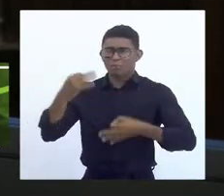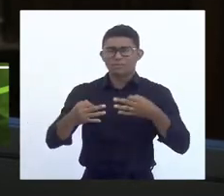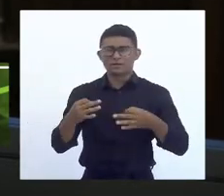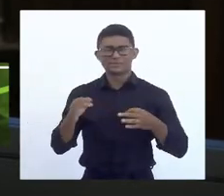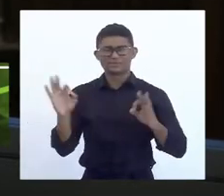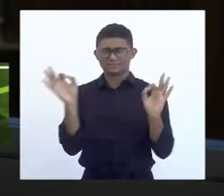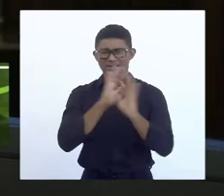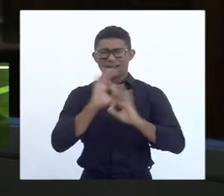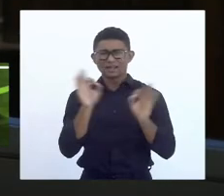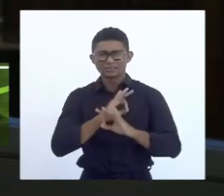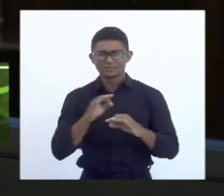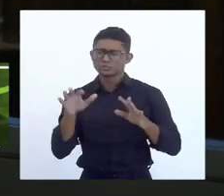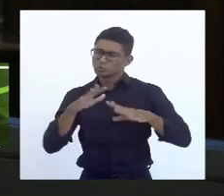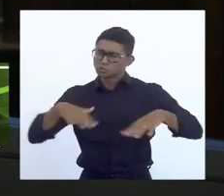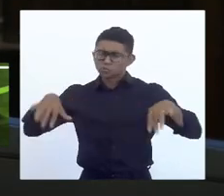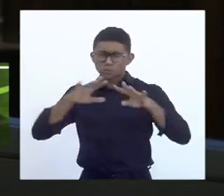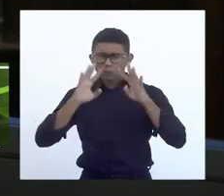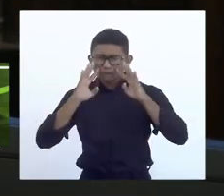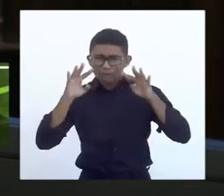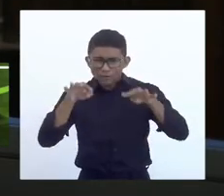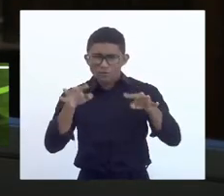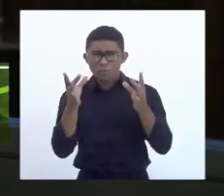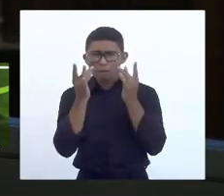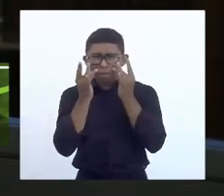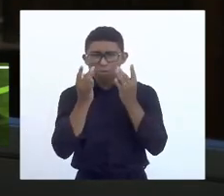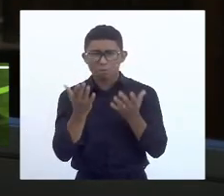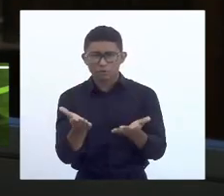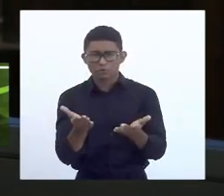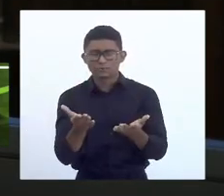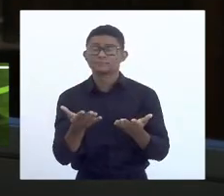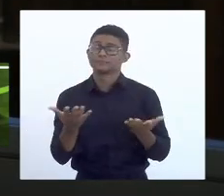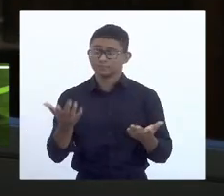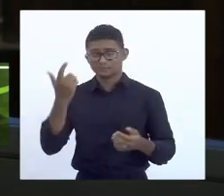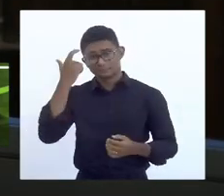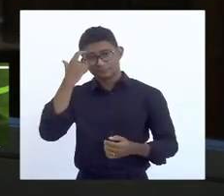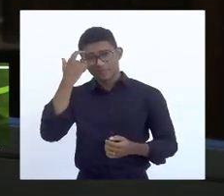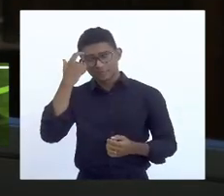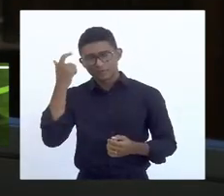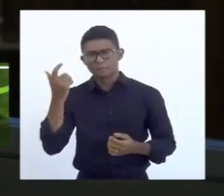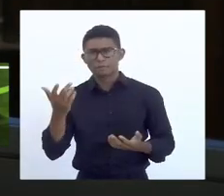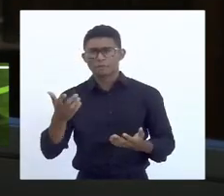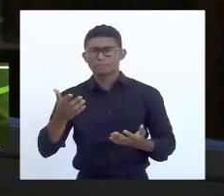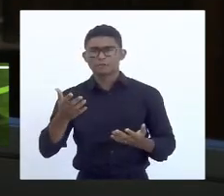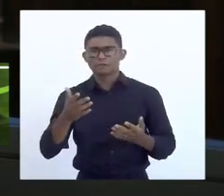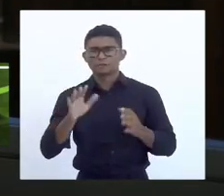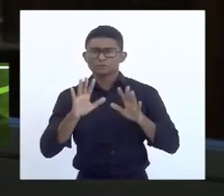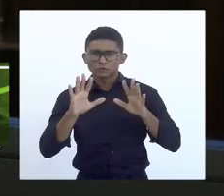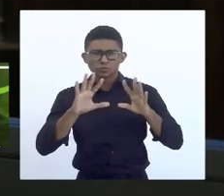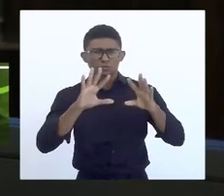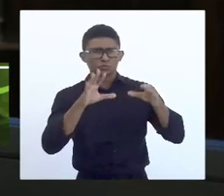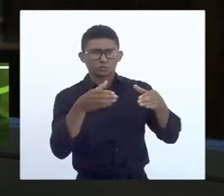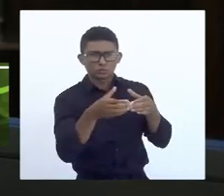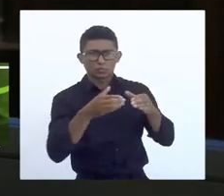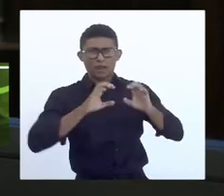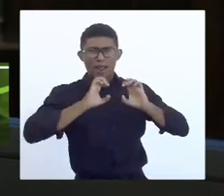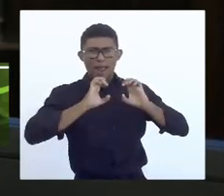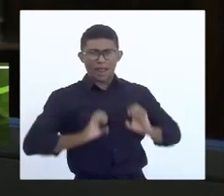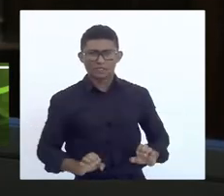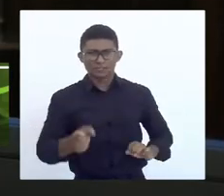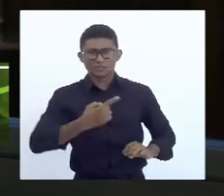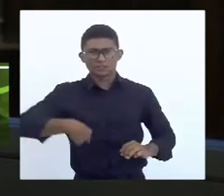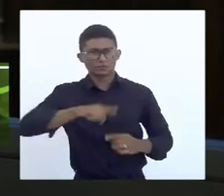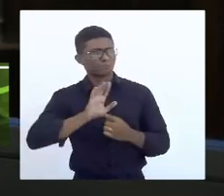quando a gente leva as instâncias dentro dos parlamentos, dentro das comissões de ética, e quando